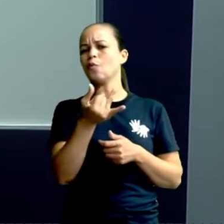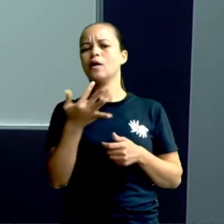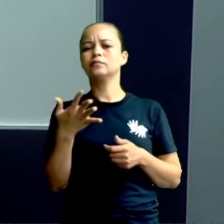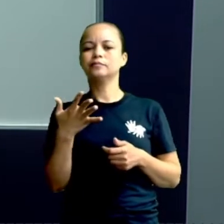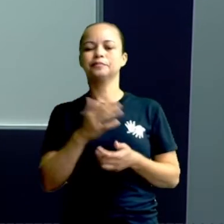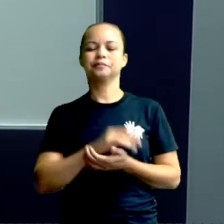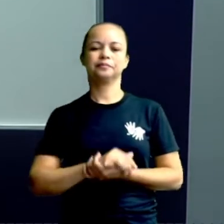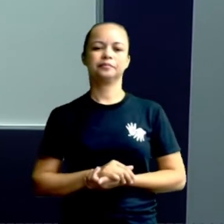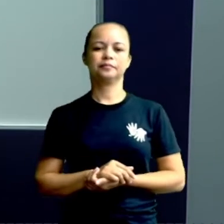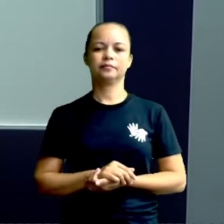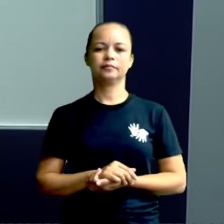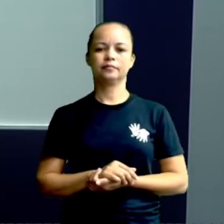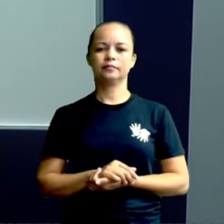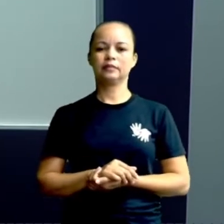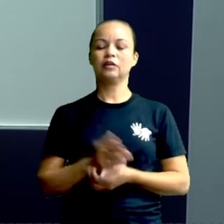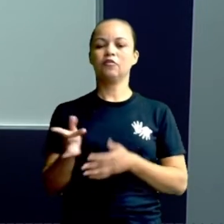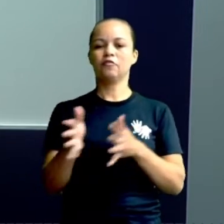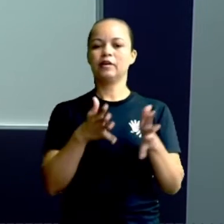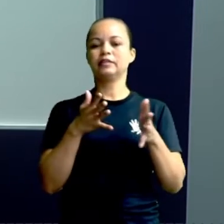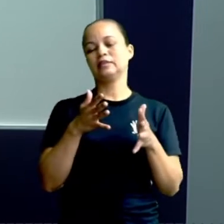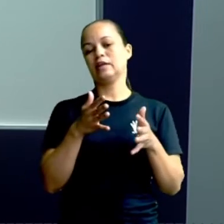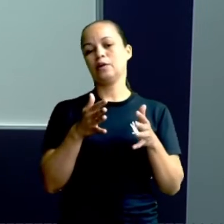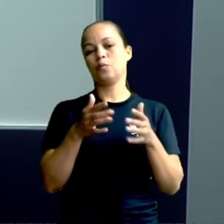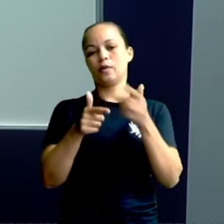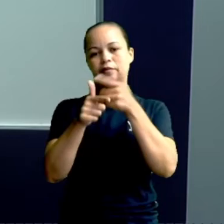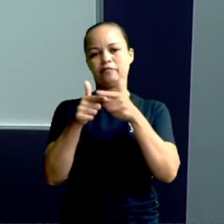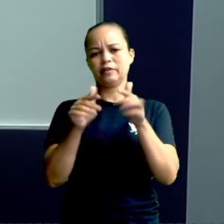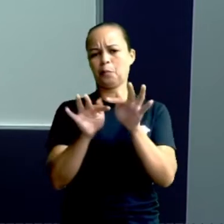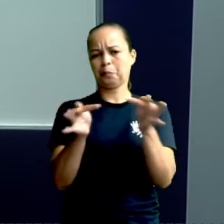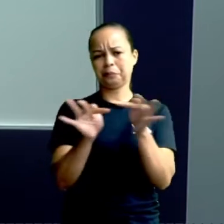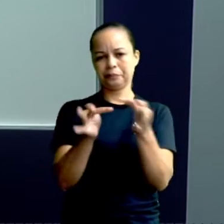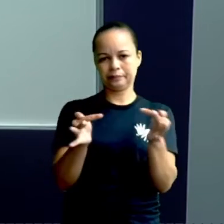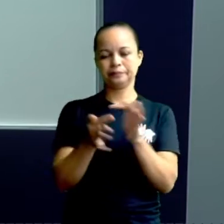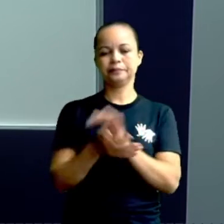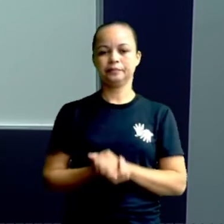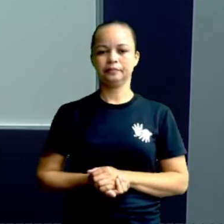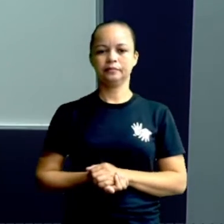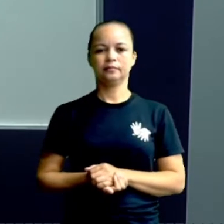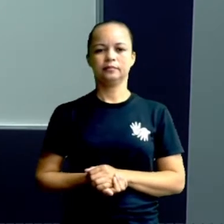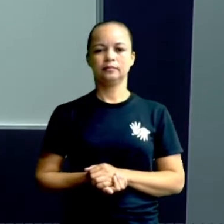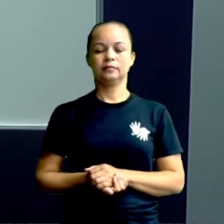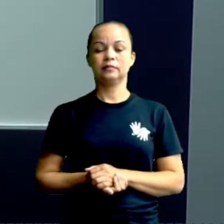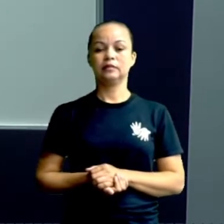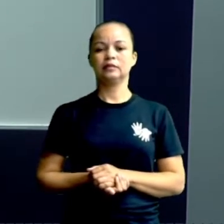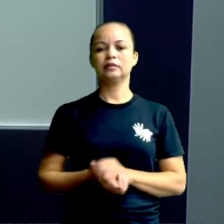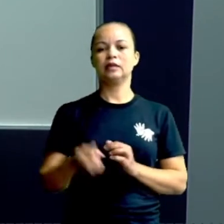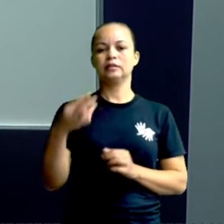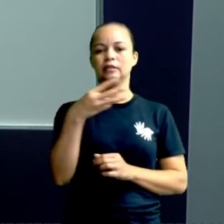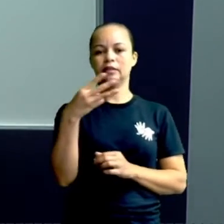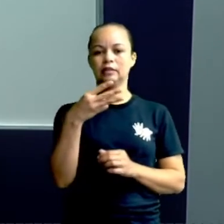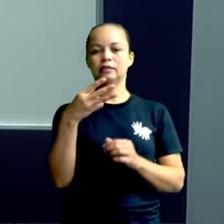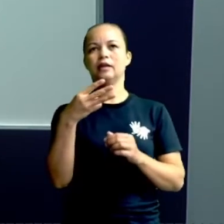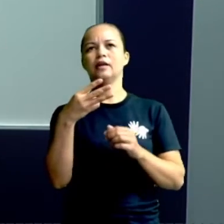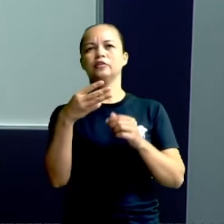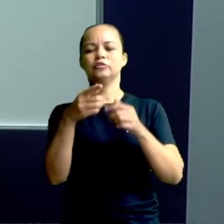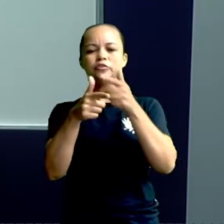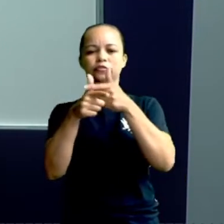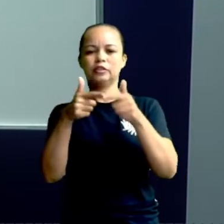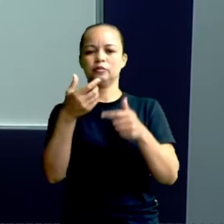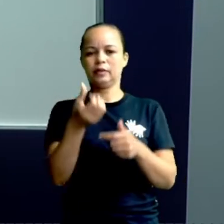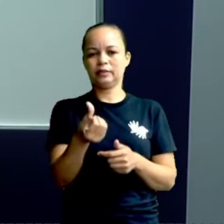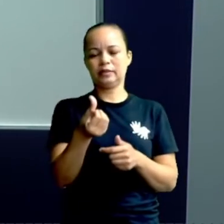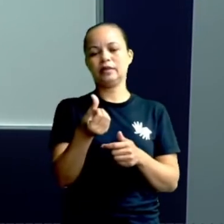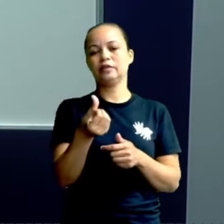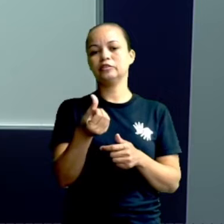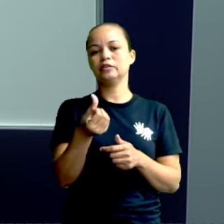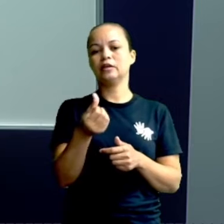vai dar? Vou fazer aqui uma divisão simples, tá? 33 dividido para 6